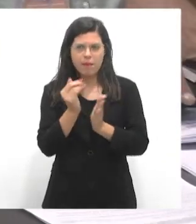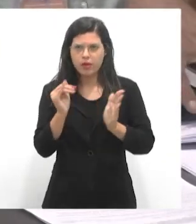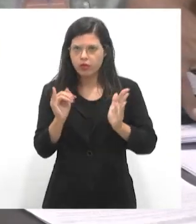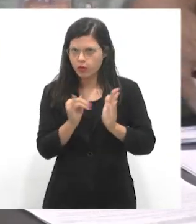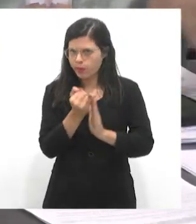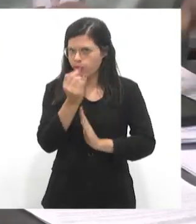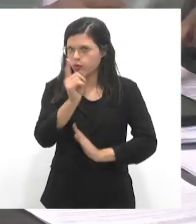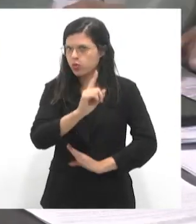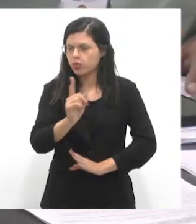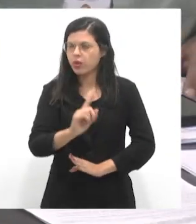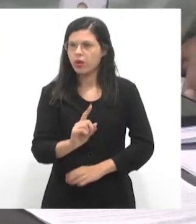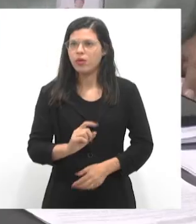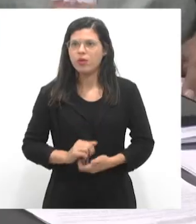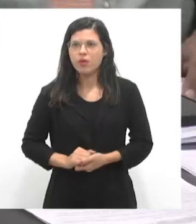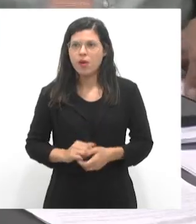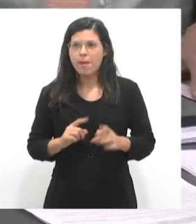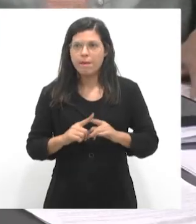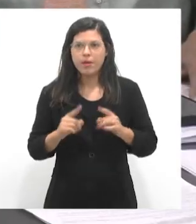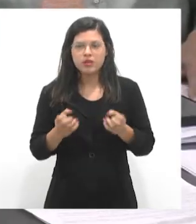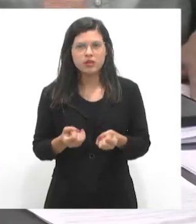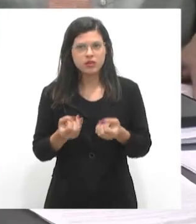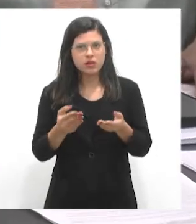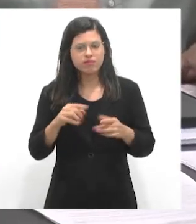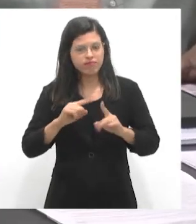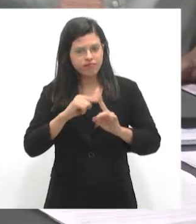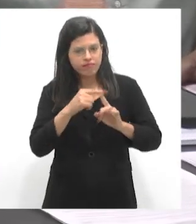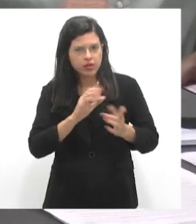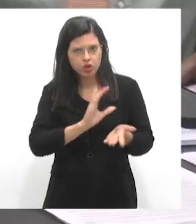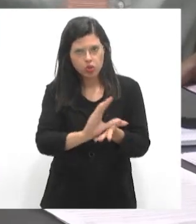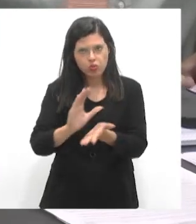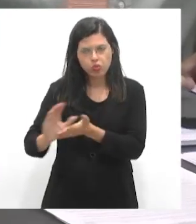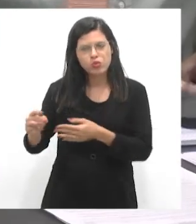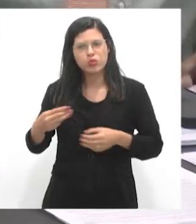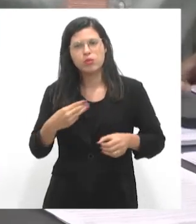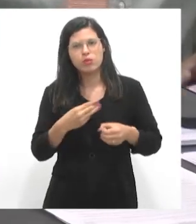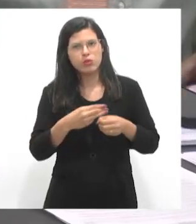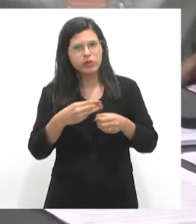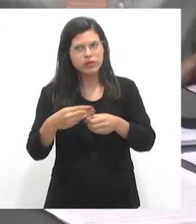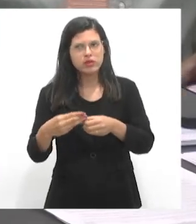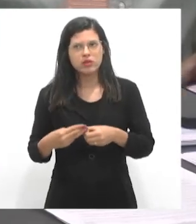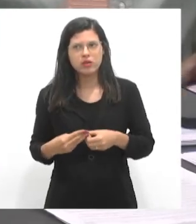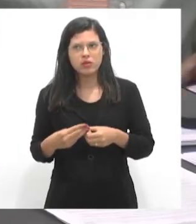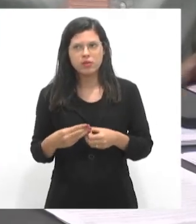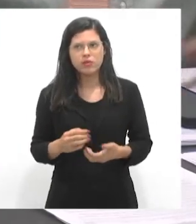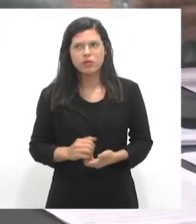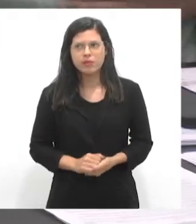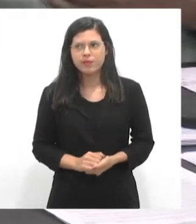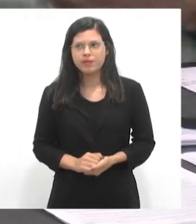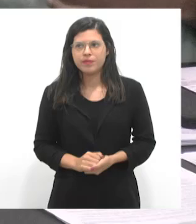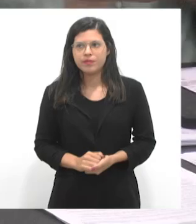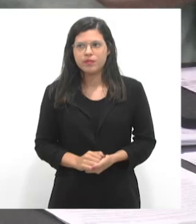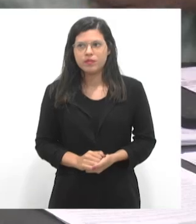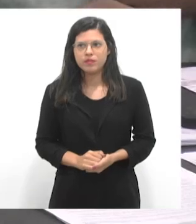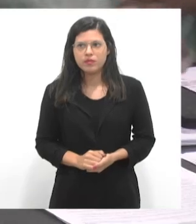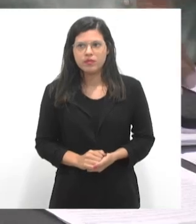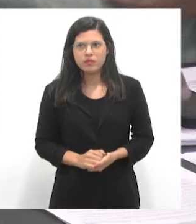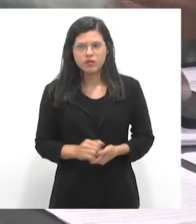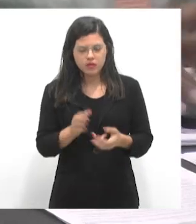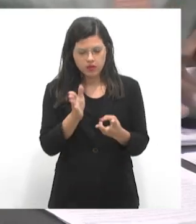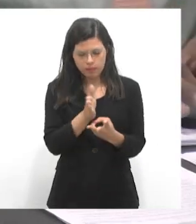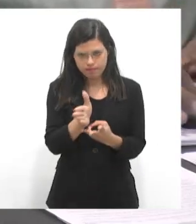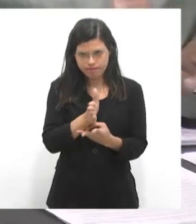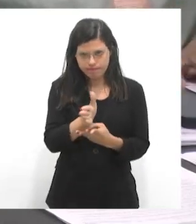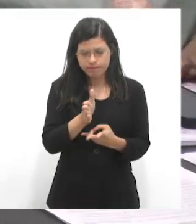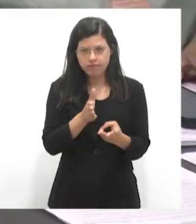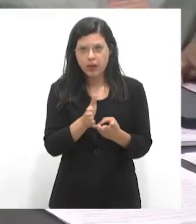bom que se diga, mas dá mais recursos aos municípios, deputado Fred Pacheco, que vão em 3 linhas: